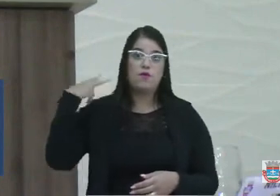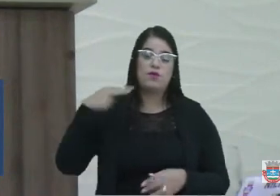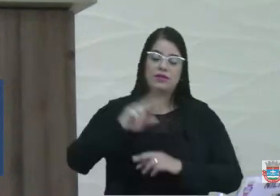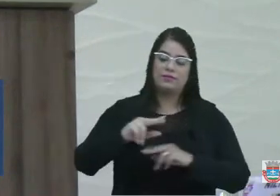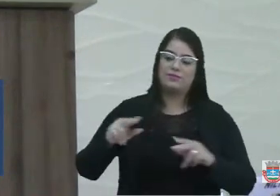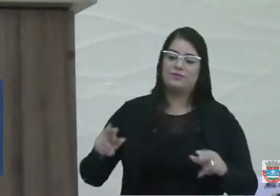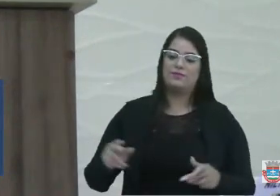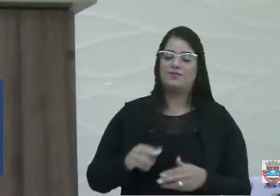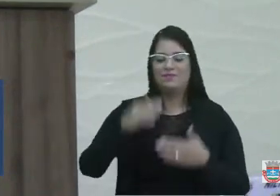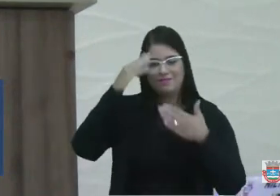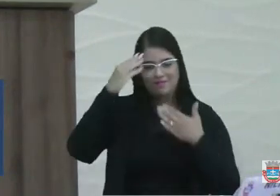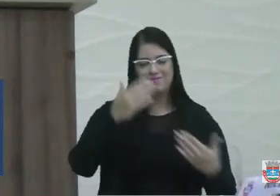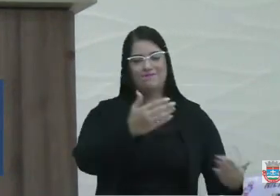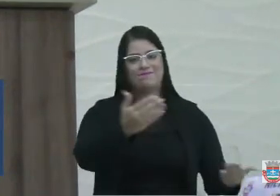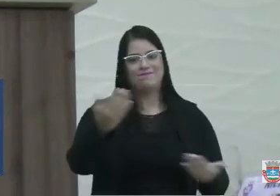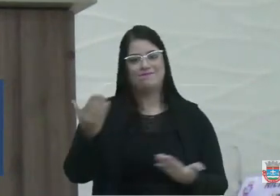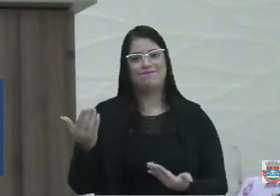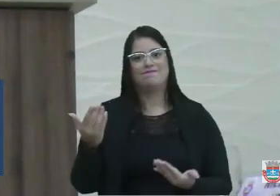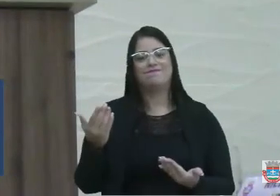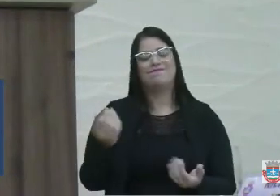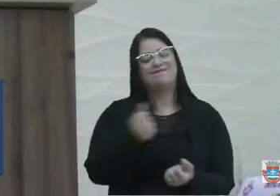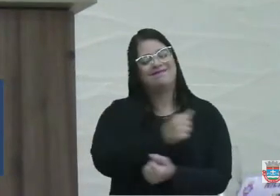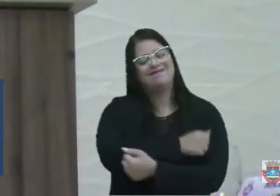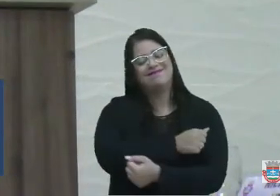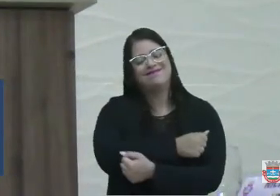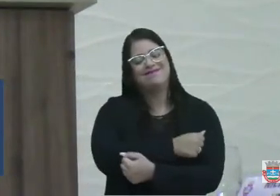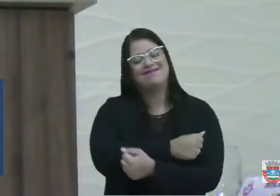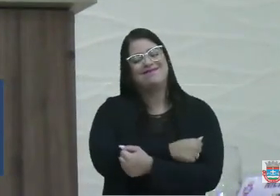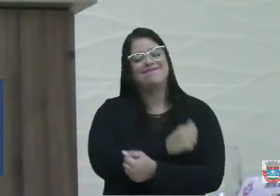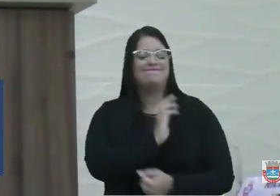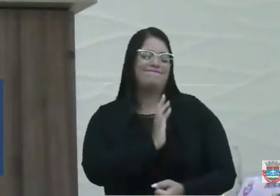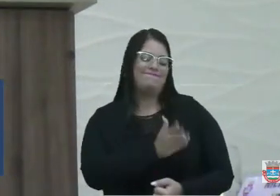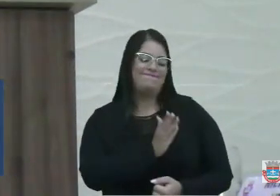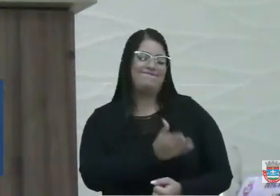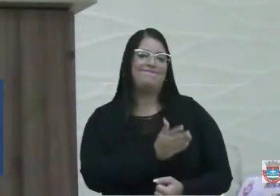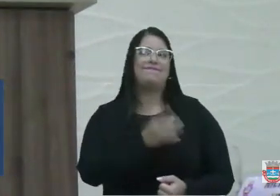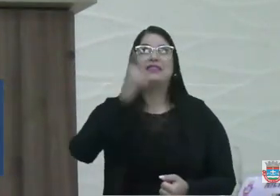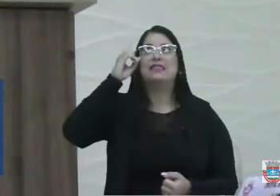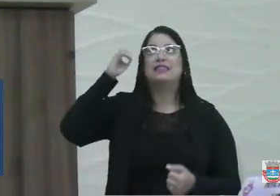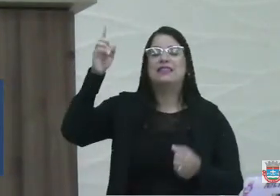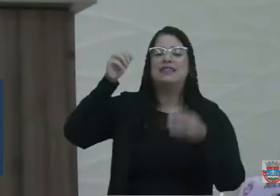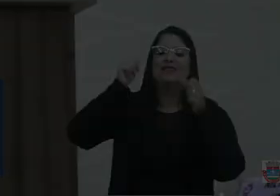Então, agradeço a todos vocês, um abraço do fundo do meu coração e que Deus abençoe grandemente.